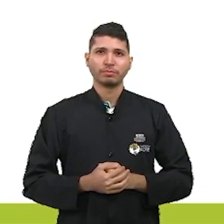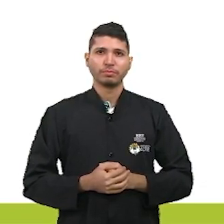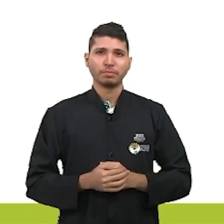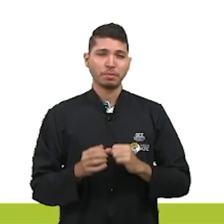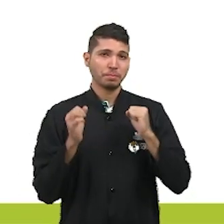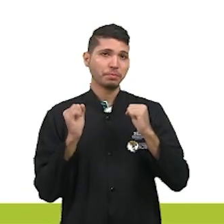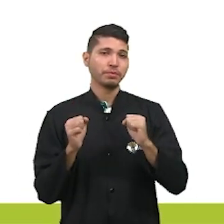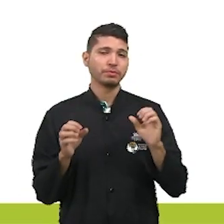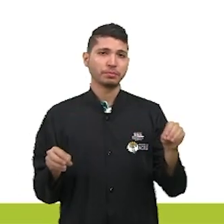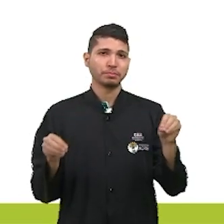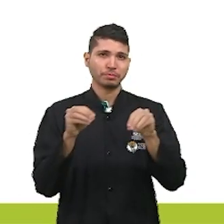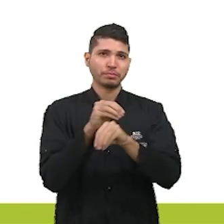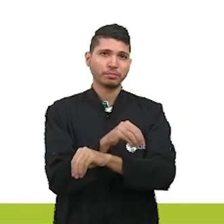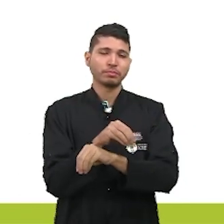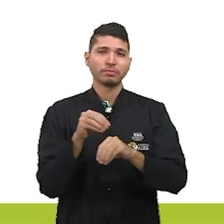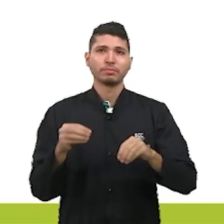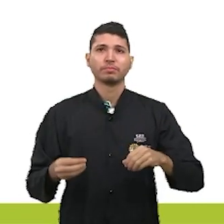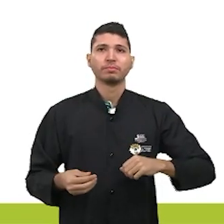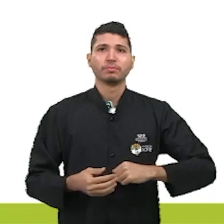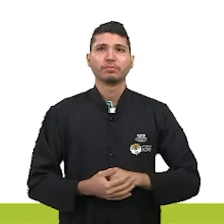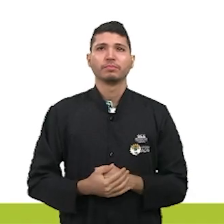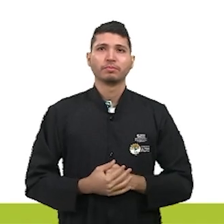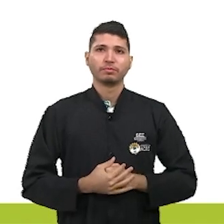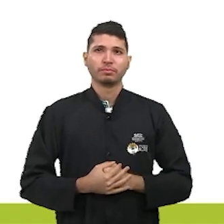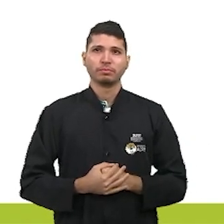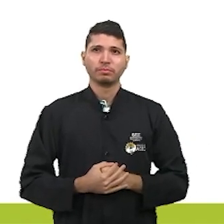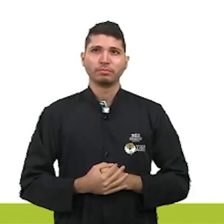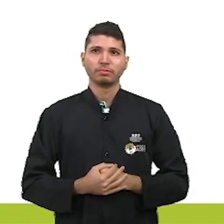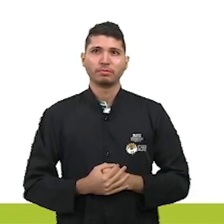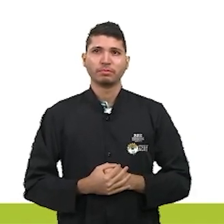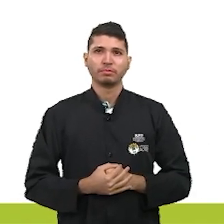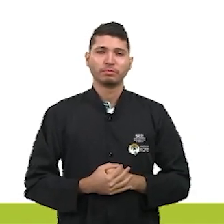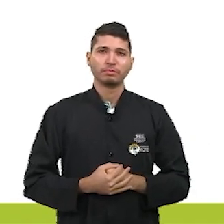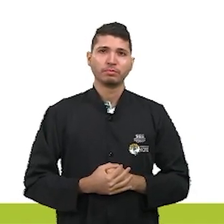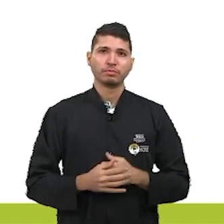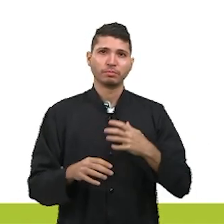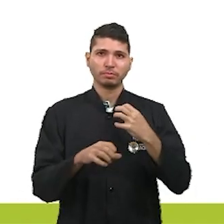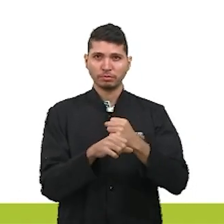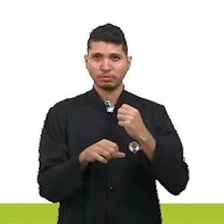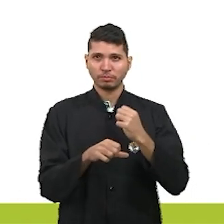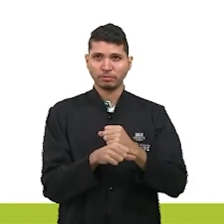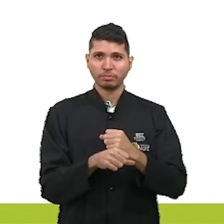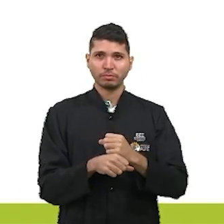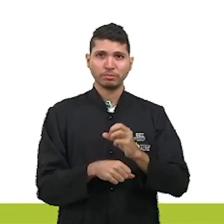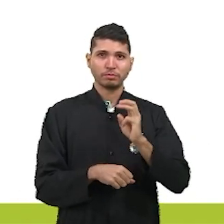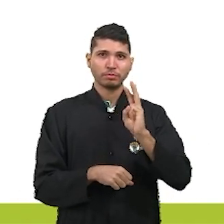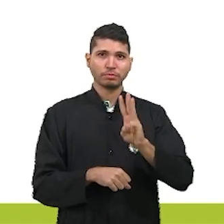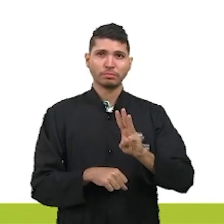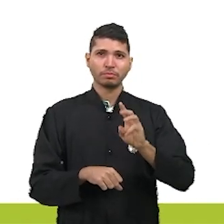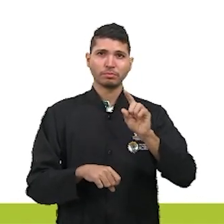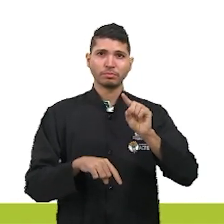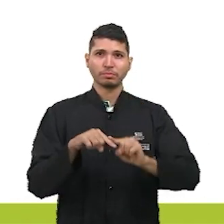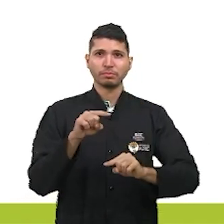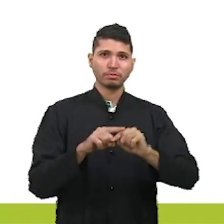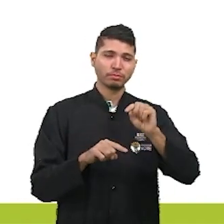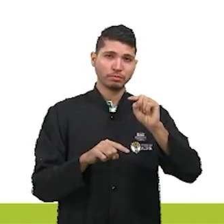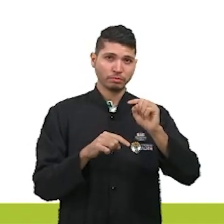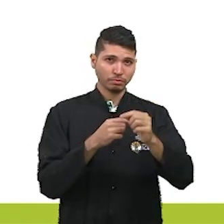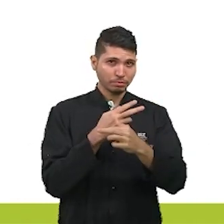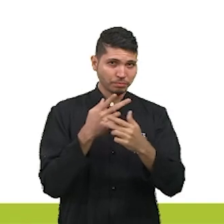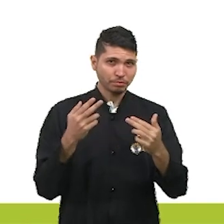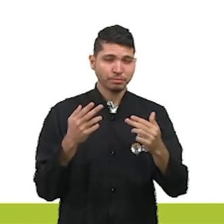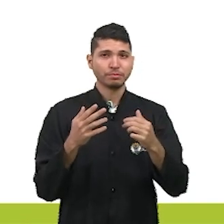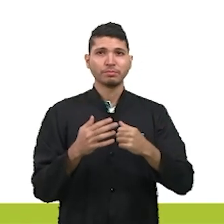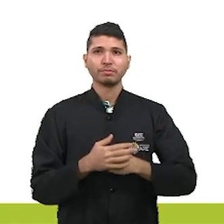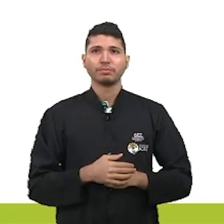permutadas. Então, nós temos um total de permutação de 3 objetos, dá 6.